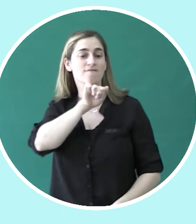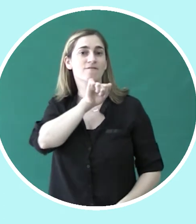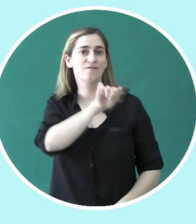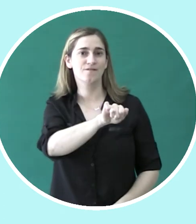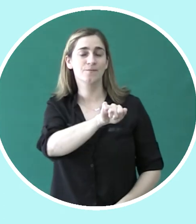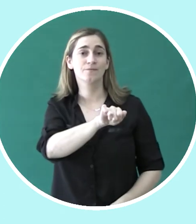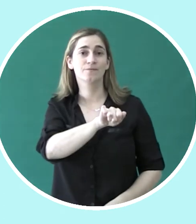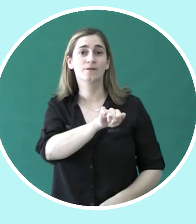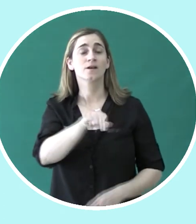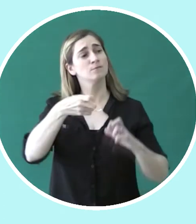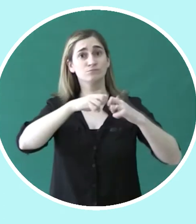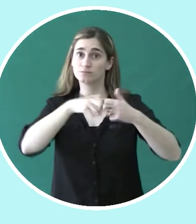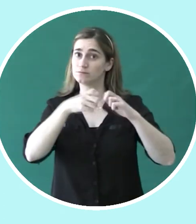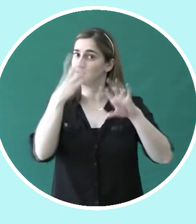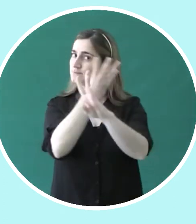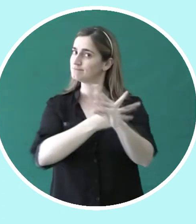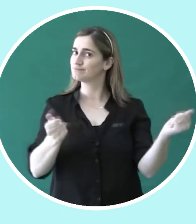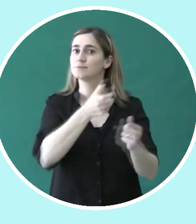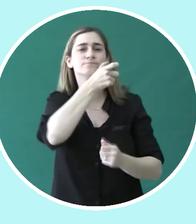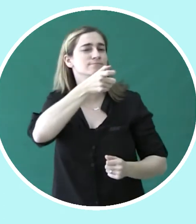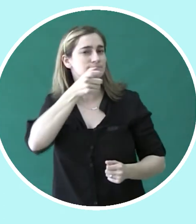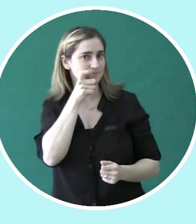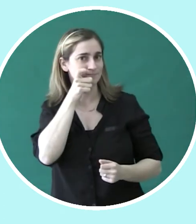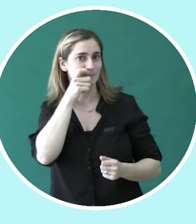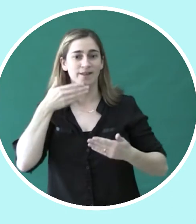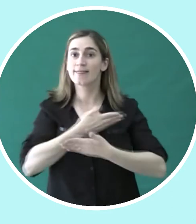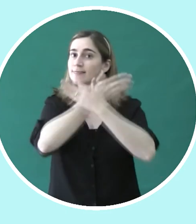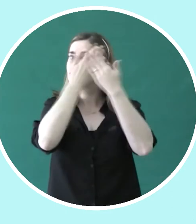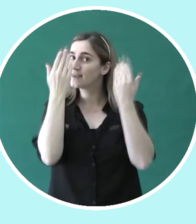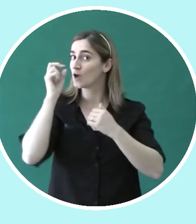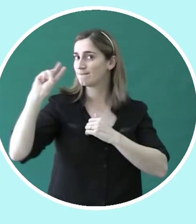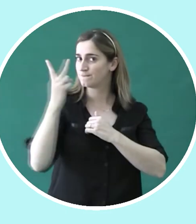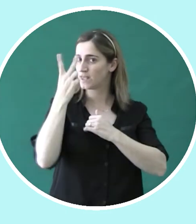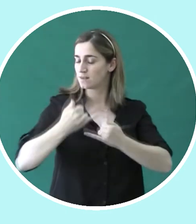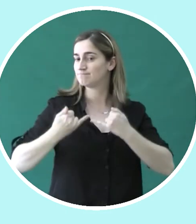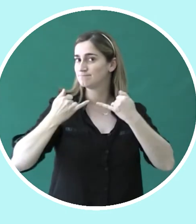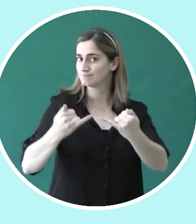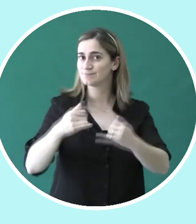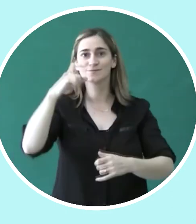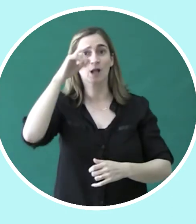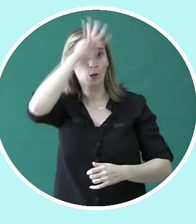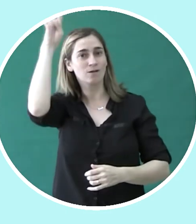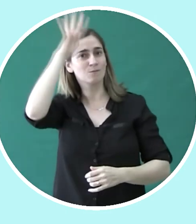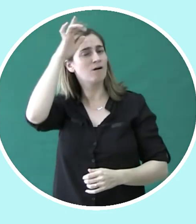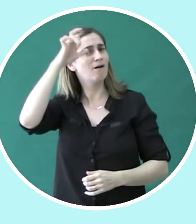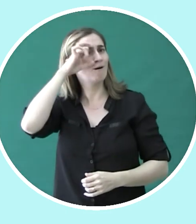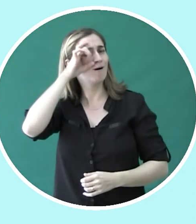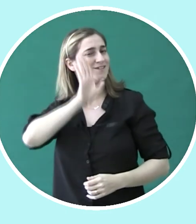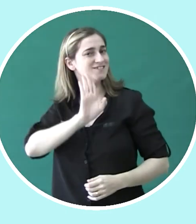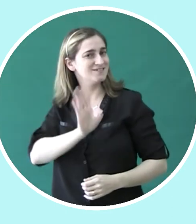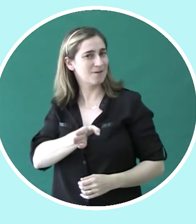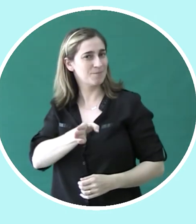Os seus pais prometeram tratar do assunto e, passados 2 dias, Leopoldo já tinha os seus